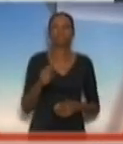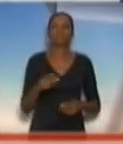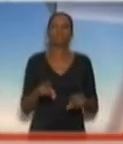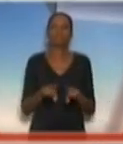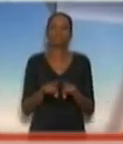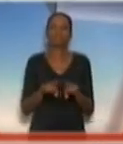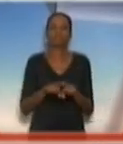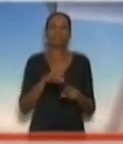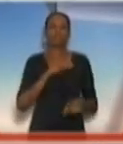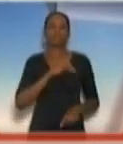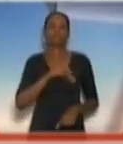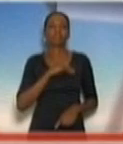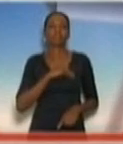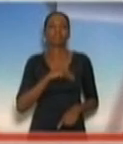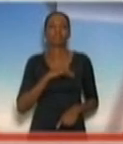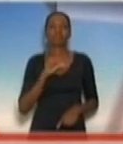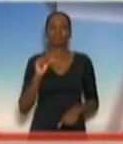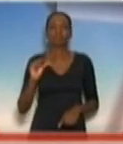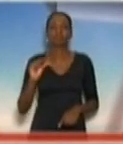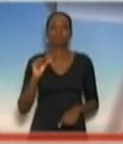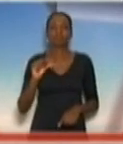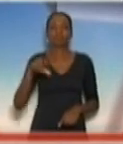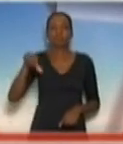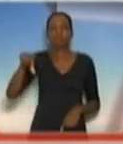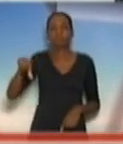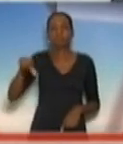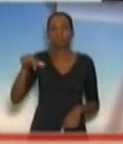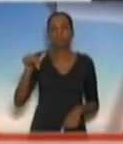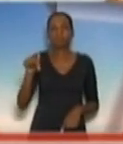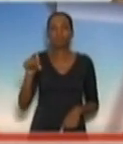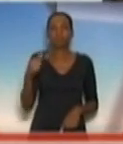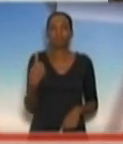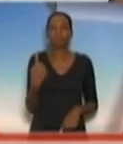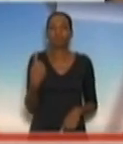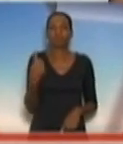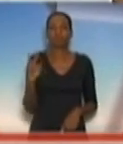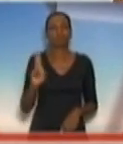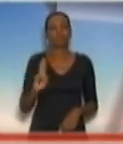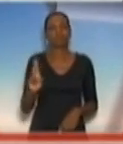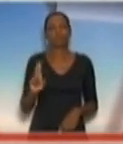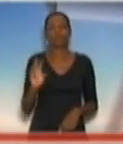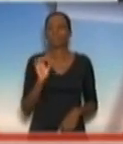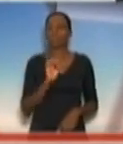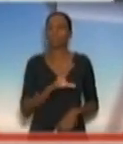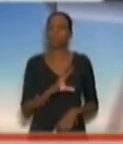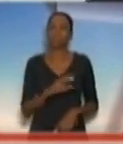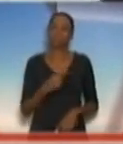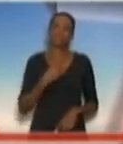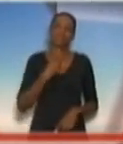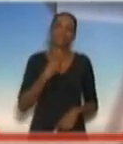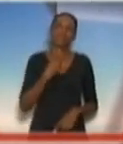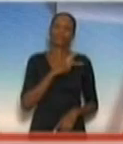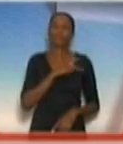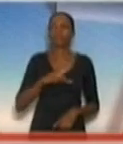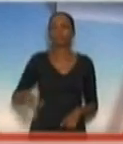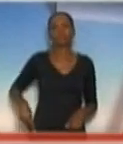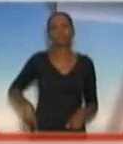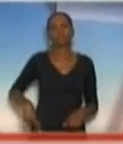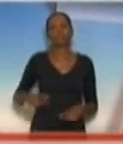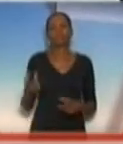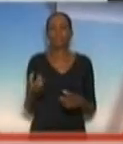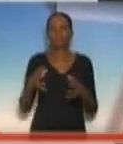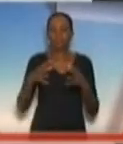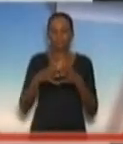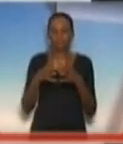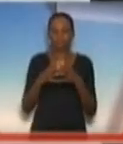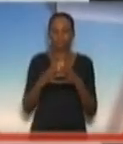esse salário de apenas R$ 971. Algo tem que ser feito, senhor presidente. Não dá mais. Por isso que os servidores vieram